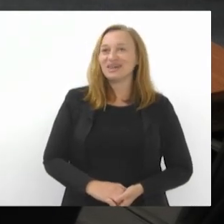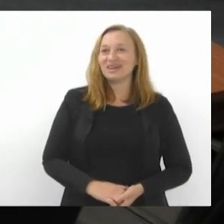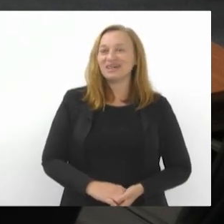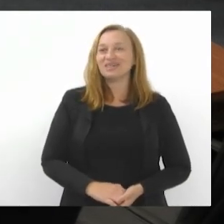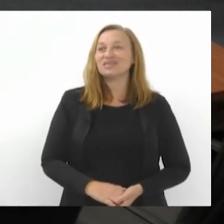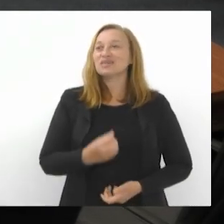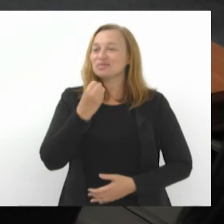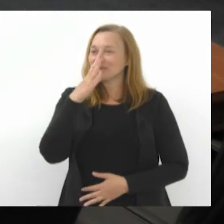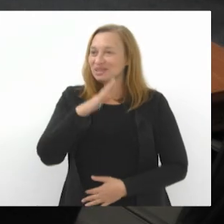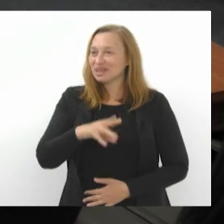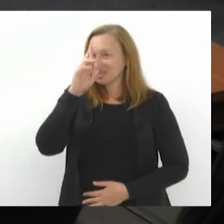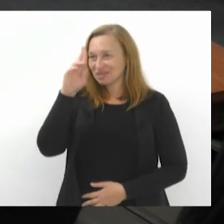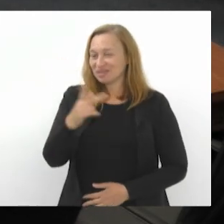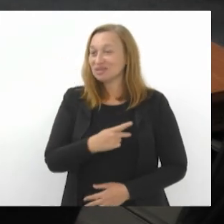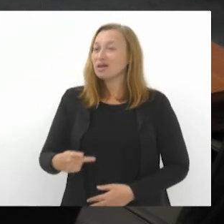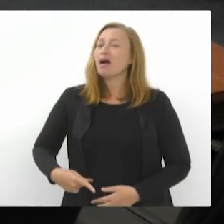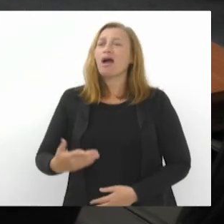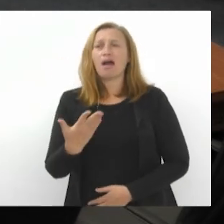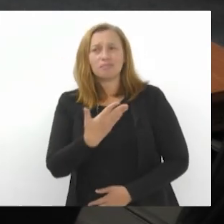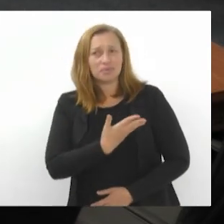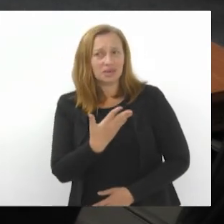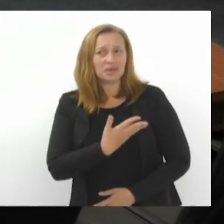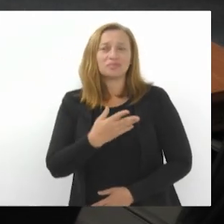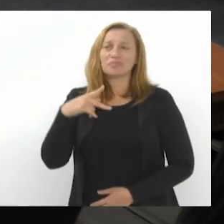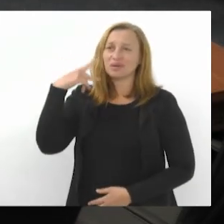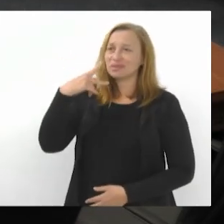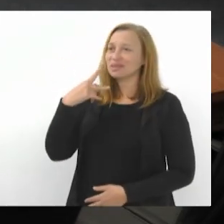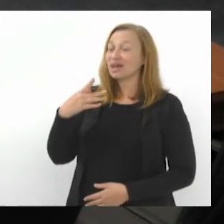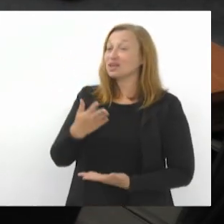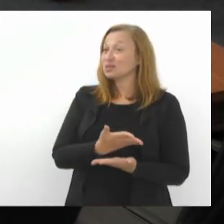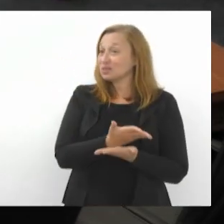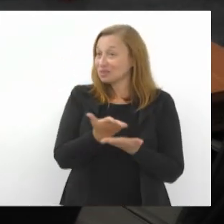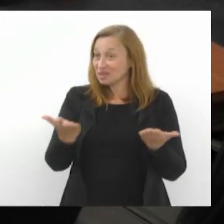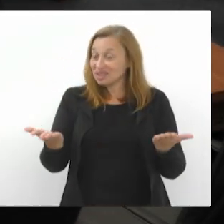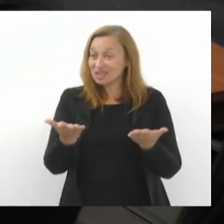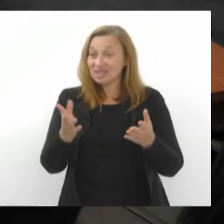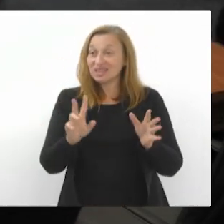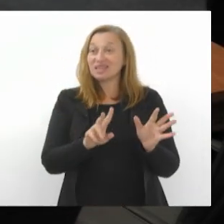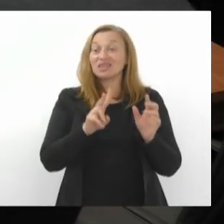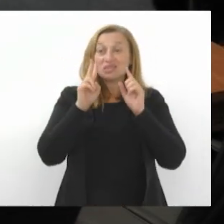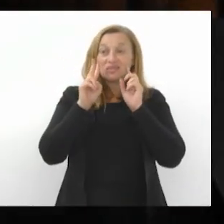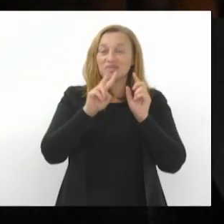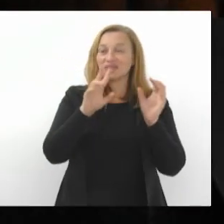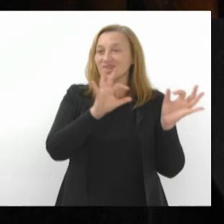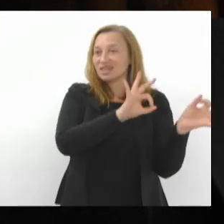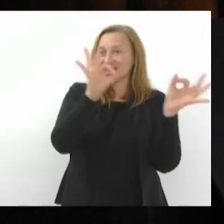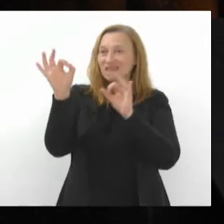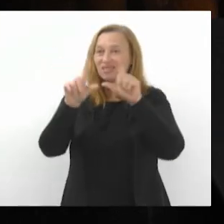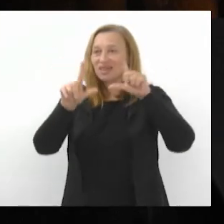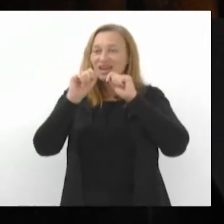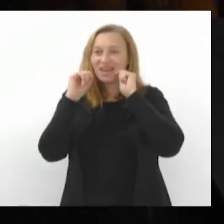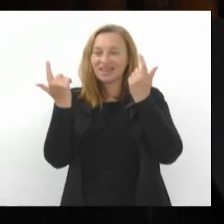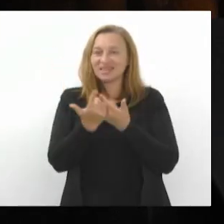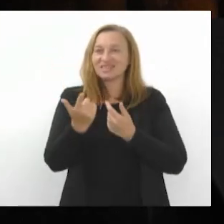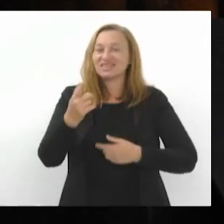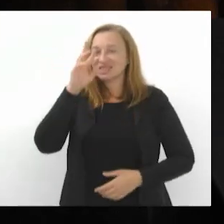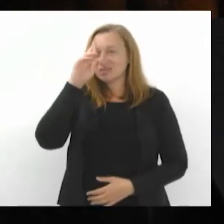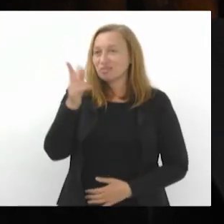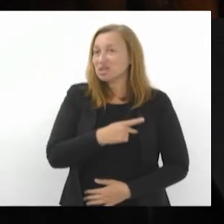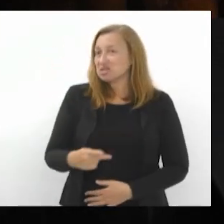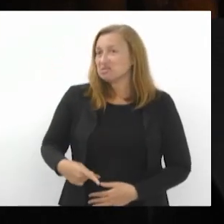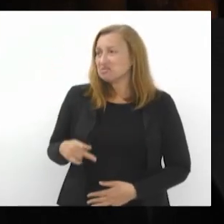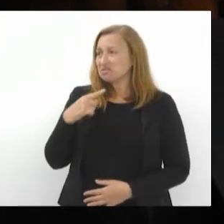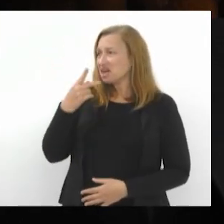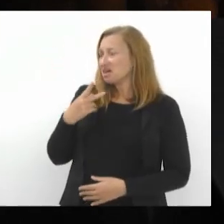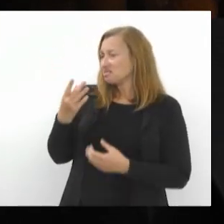Boa tarde, presidente, nobres colegas parlamentares, público presente, quem nos assiste aqui pela TV Alerj. Presidente, eu não ia nem entrar no